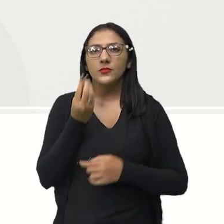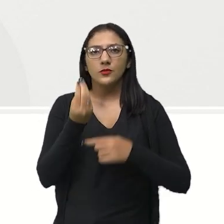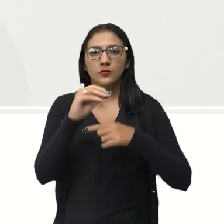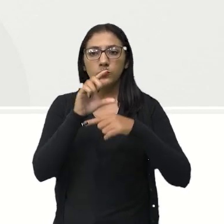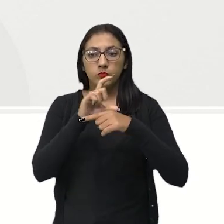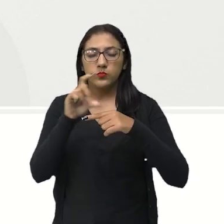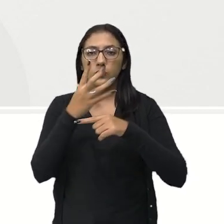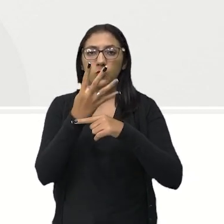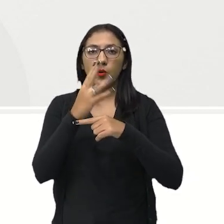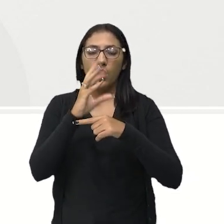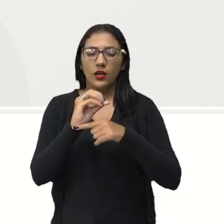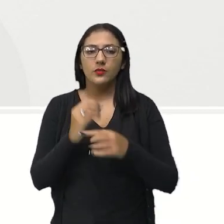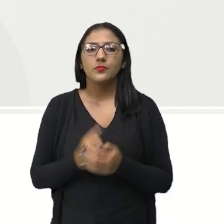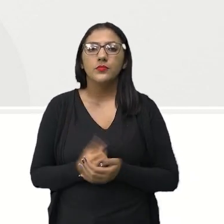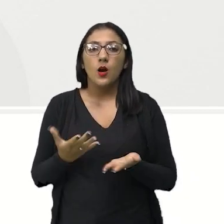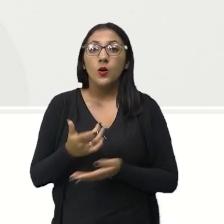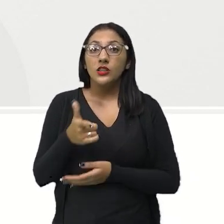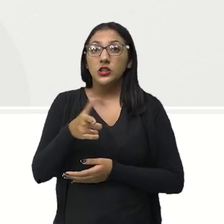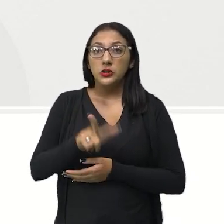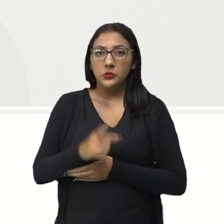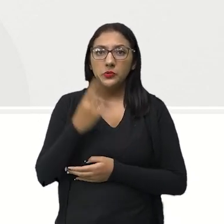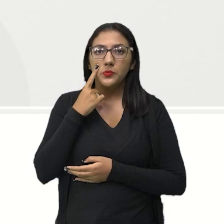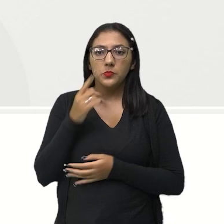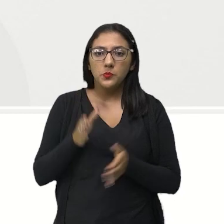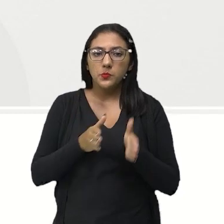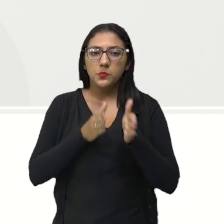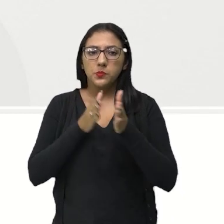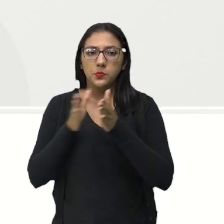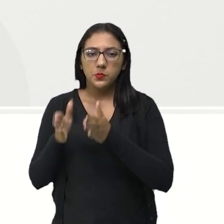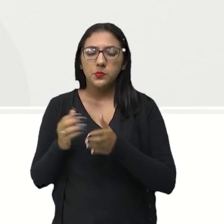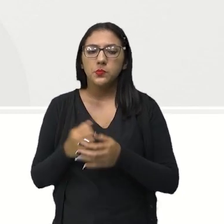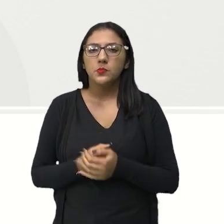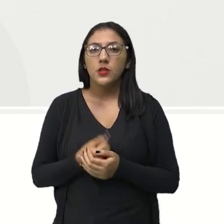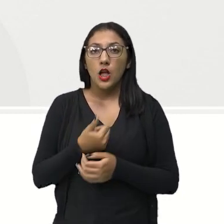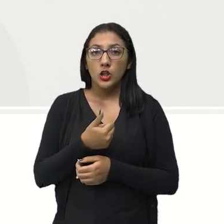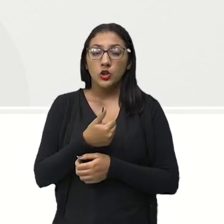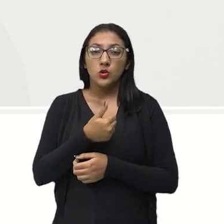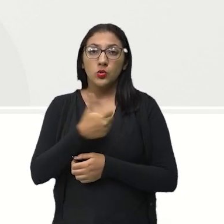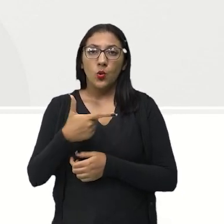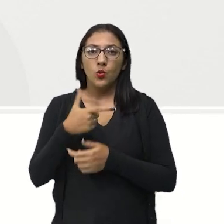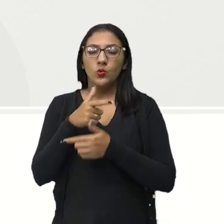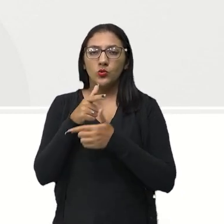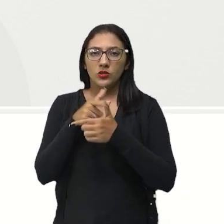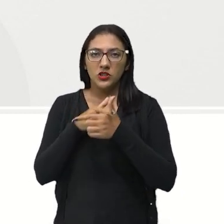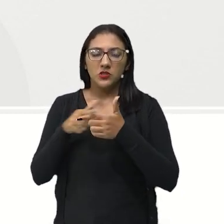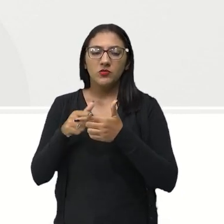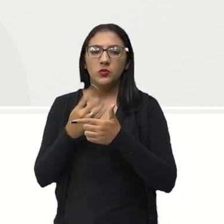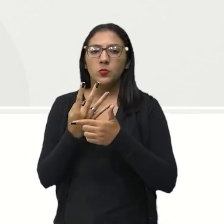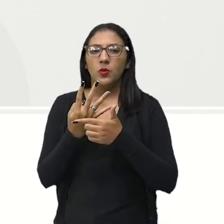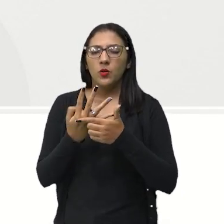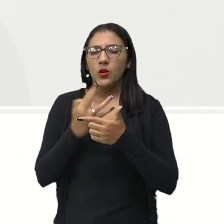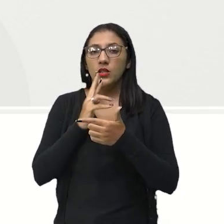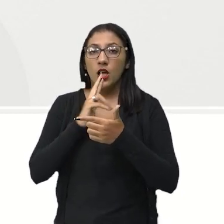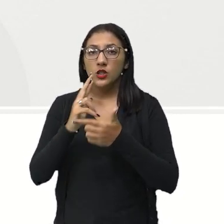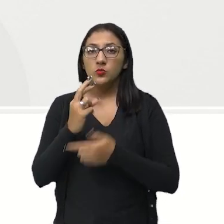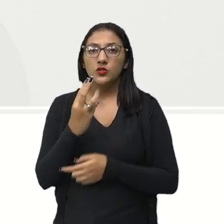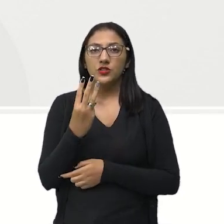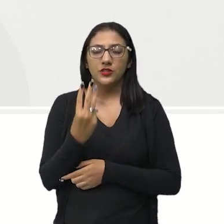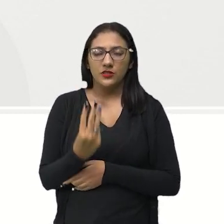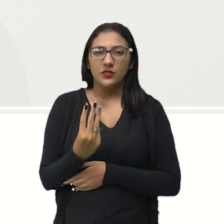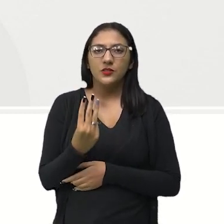nós vamos fazer a mesma coisa para o segundo denominador, ó. 12 dividido por 4, 12 por 4 vai dar